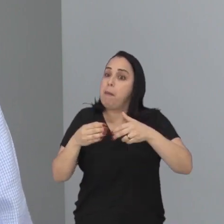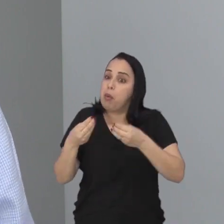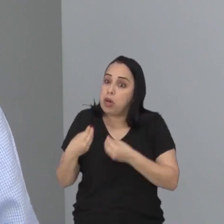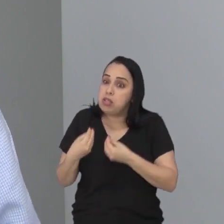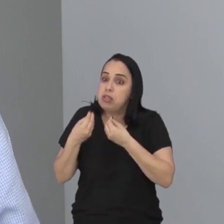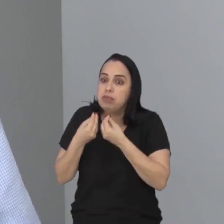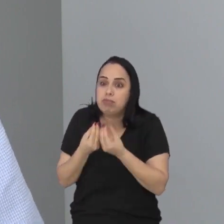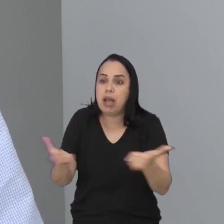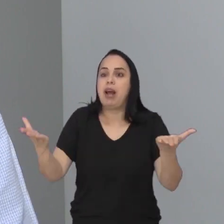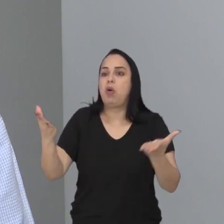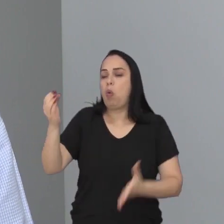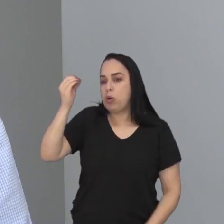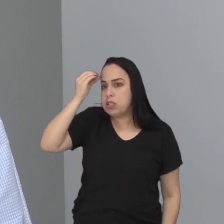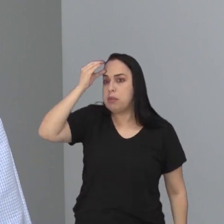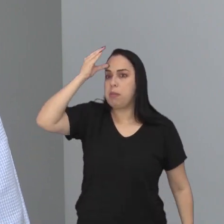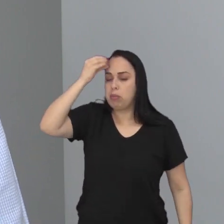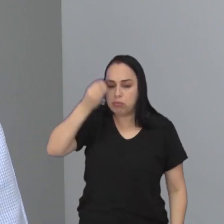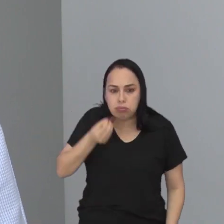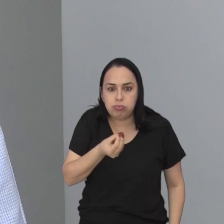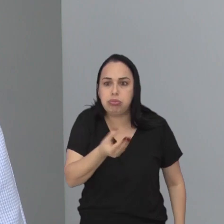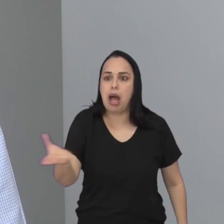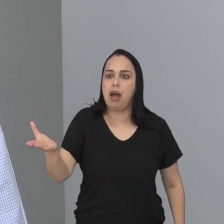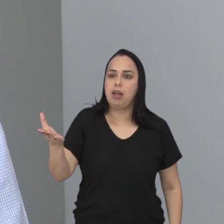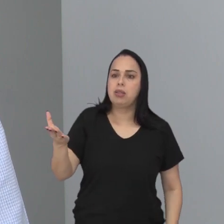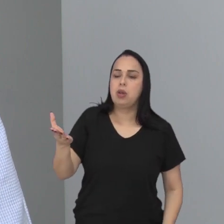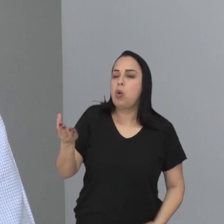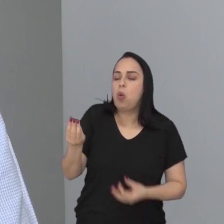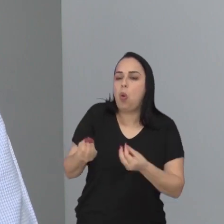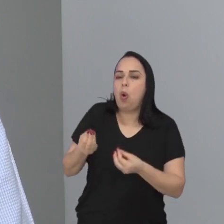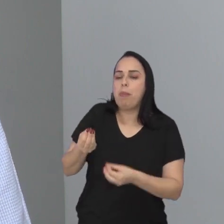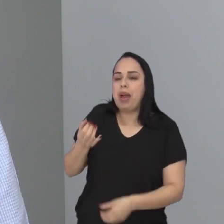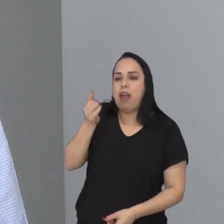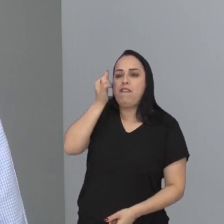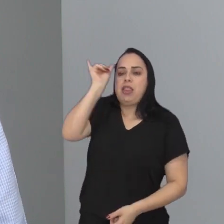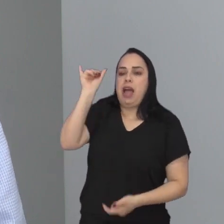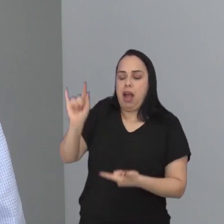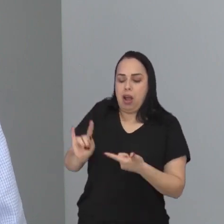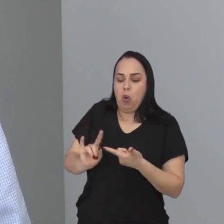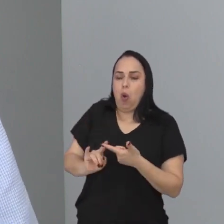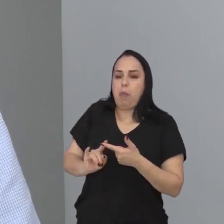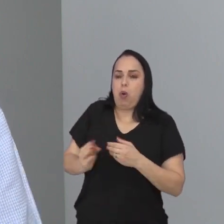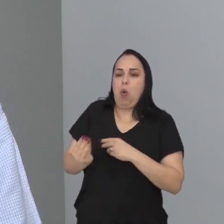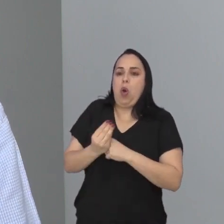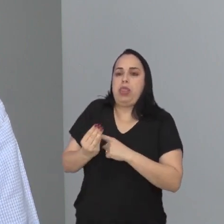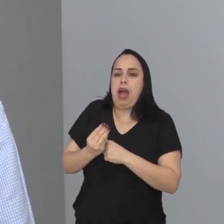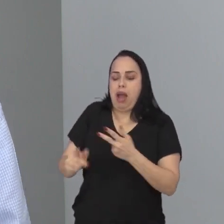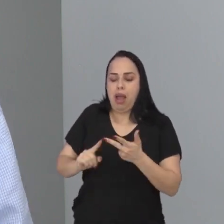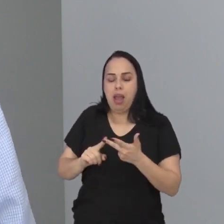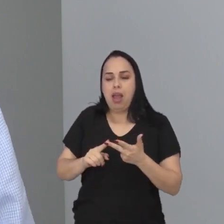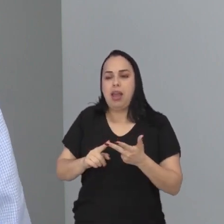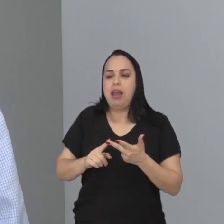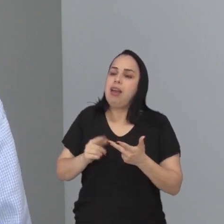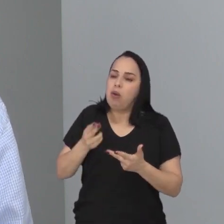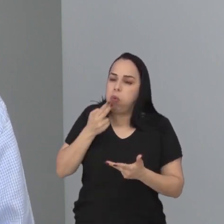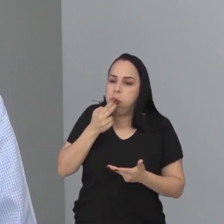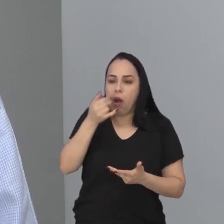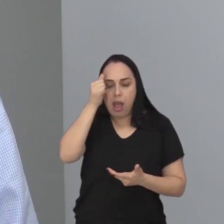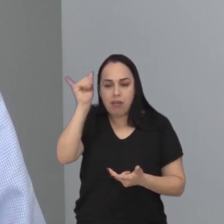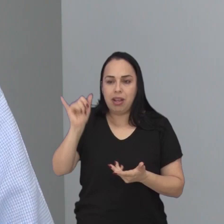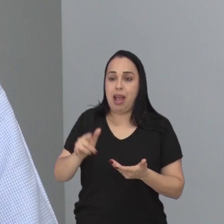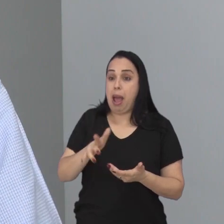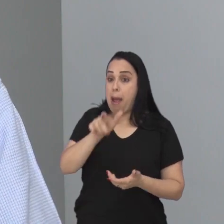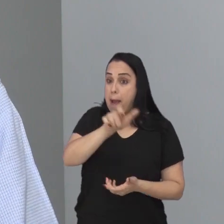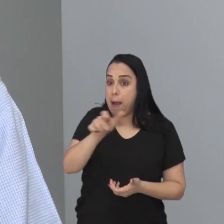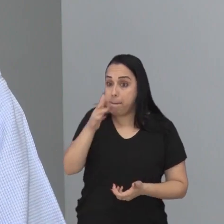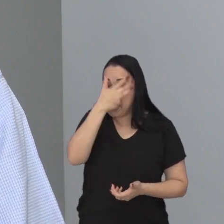trombose. Então, levar esse conhecimento para a população de como se evitar a trombose, como se prevenir, evitar o